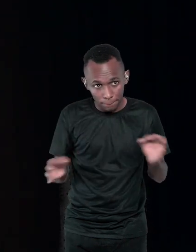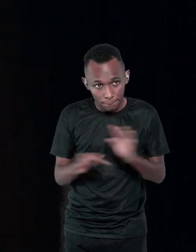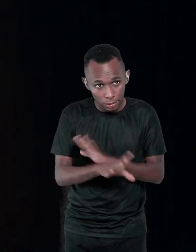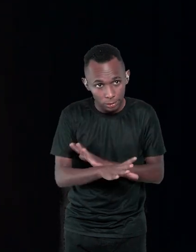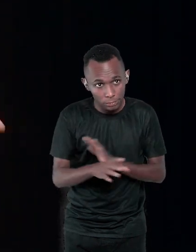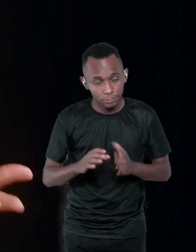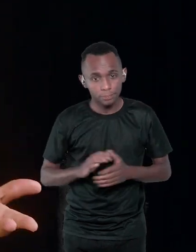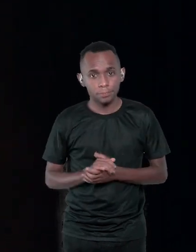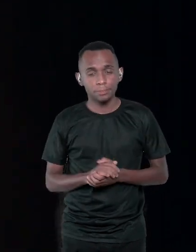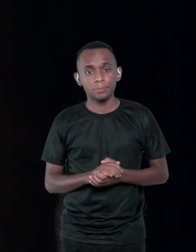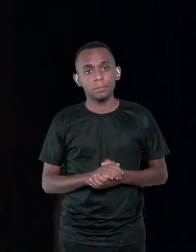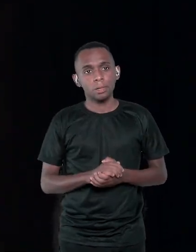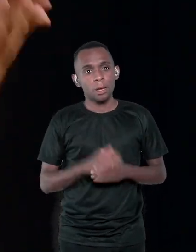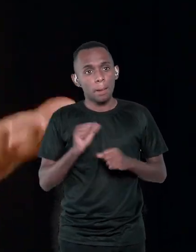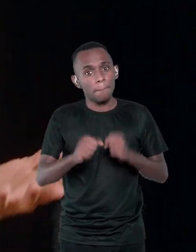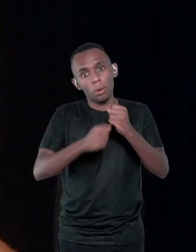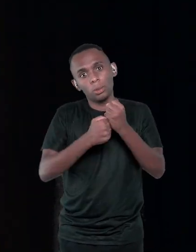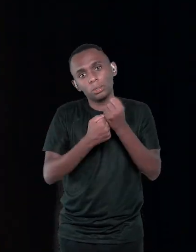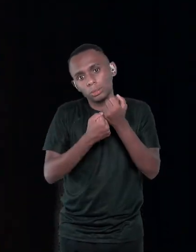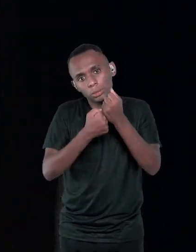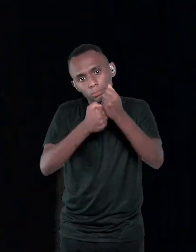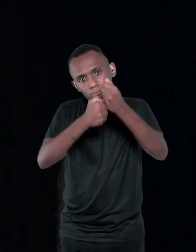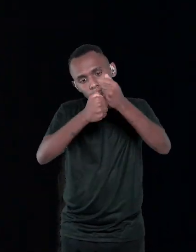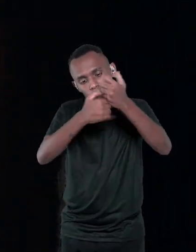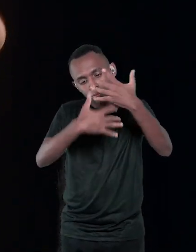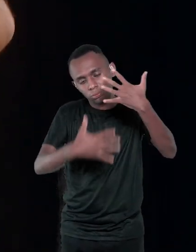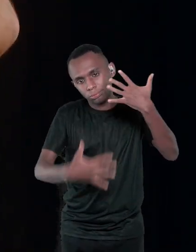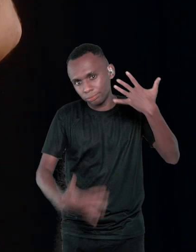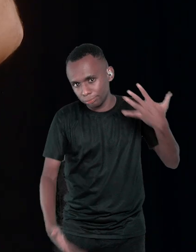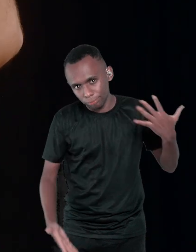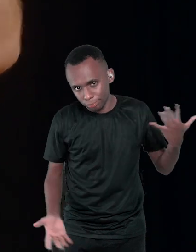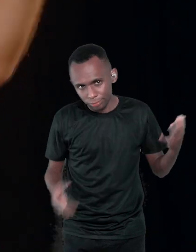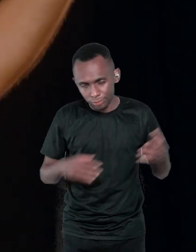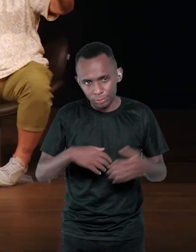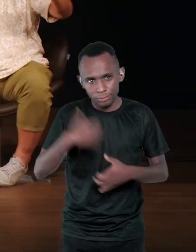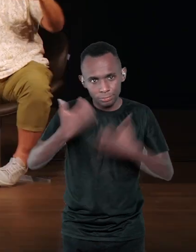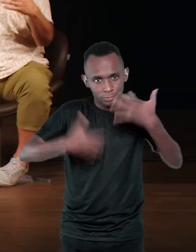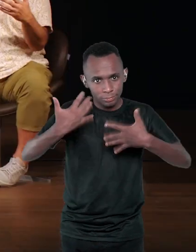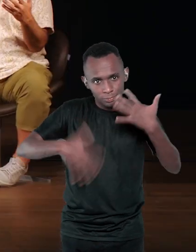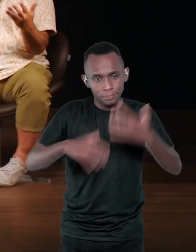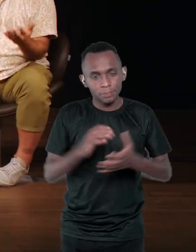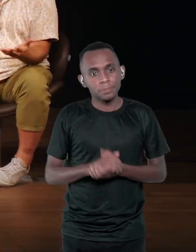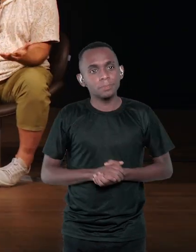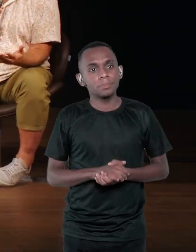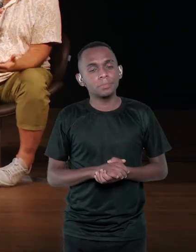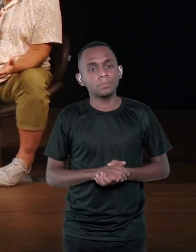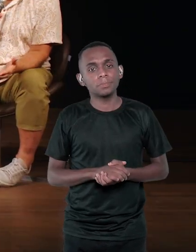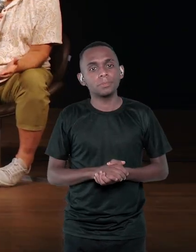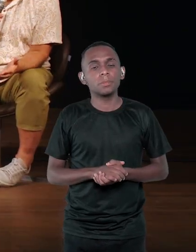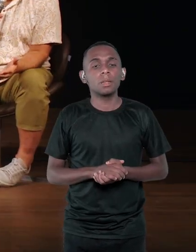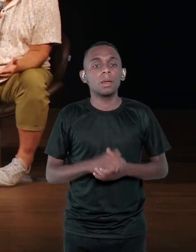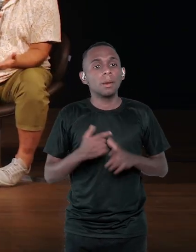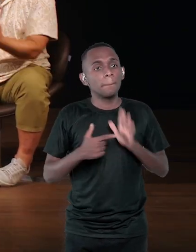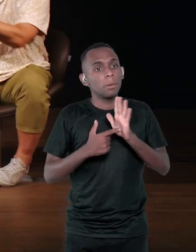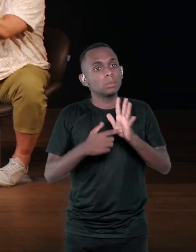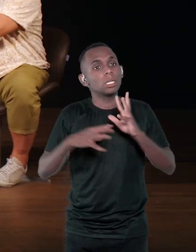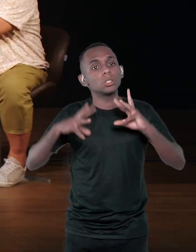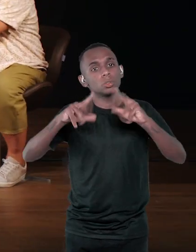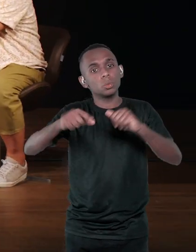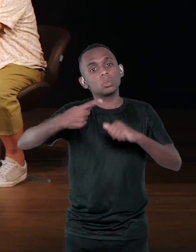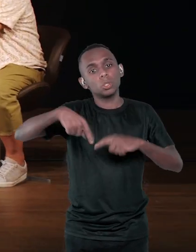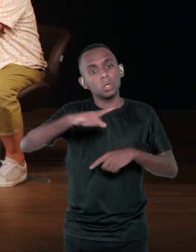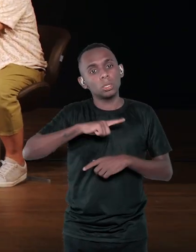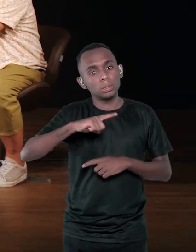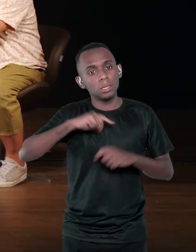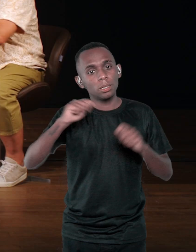pode falar até meia-noite, não quero. Eu vou para Natal amanhã, às 4h da manhã, para mostrar como tudo que a gente tem que fazer, um